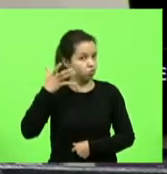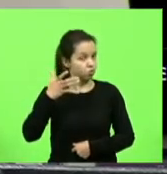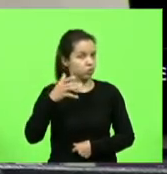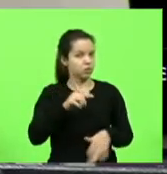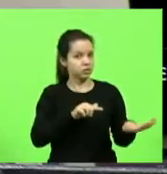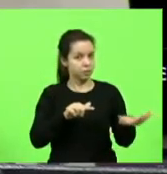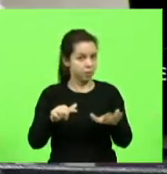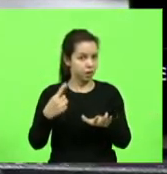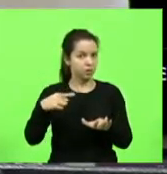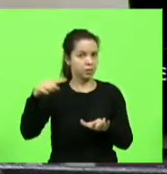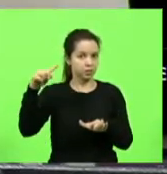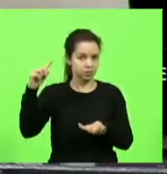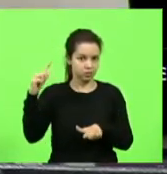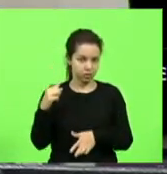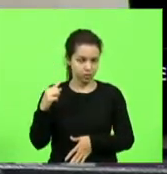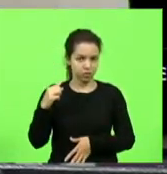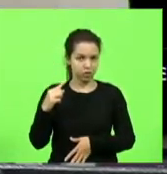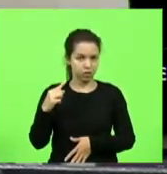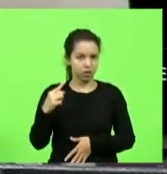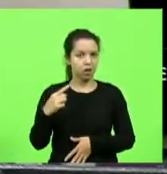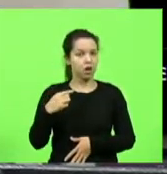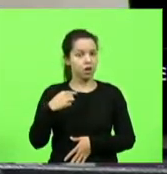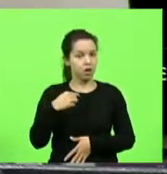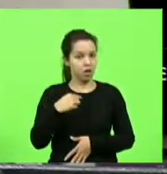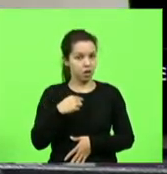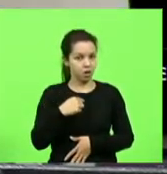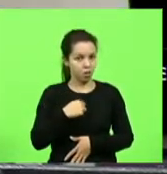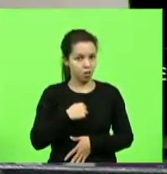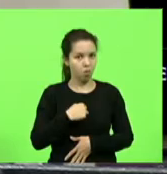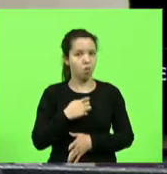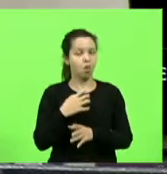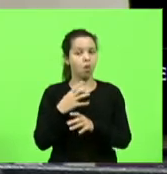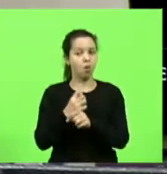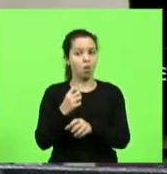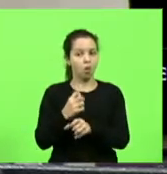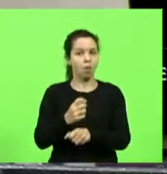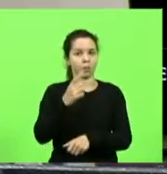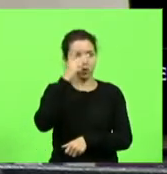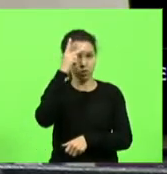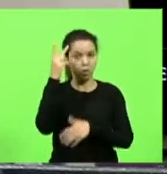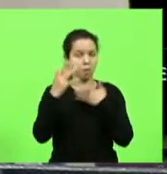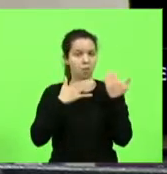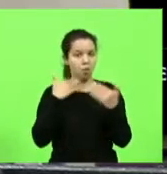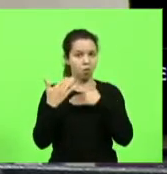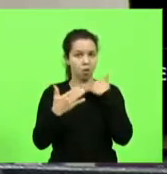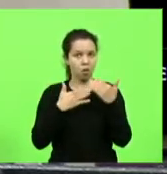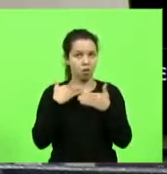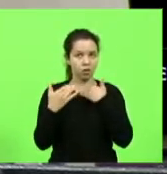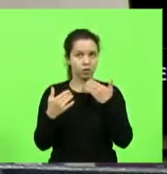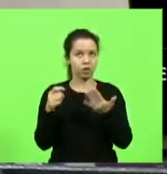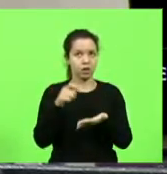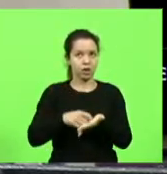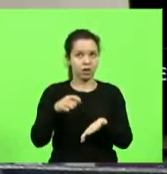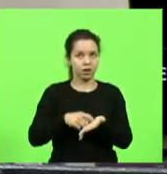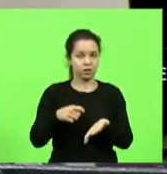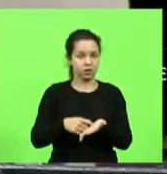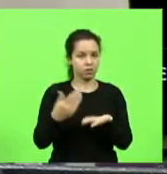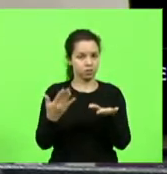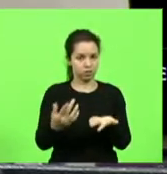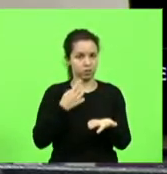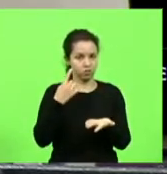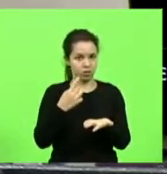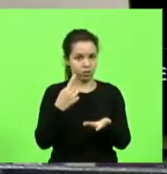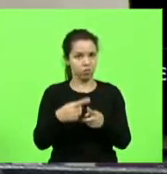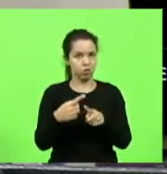Eu coloquei a conta de mortes da 470 na caneta do deputado por ter pedido